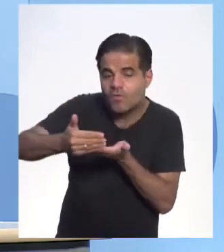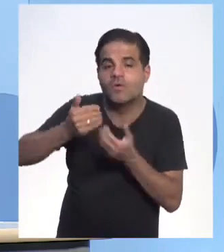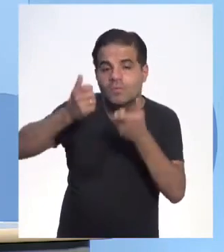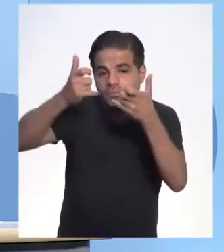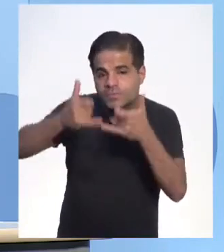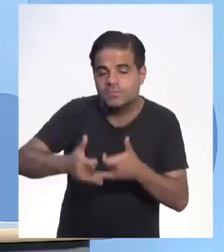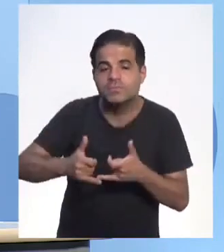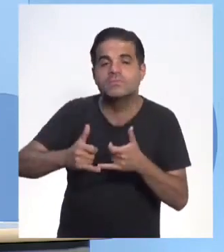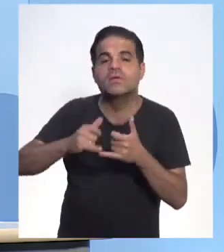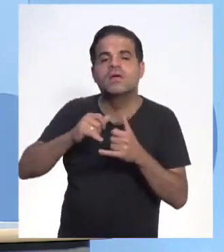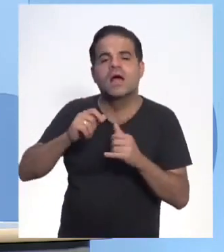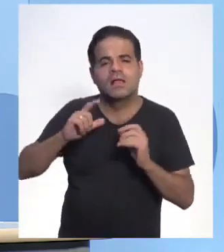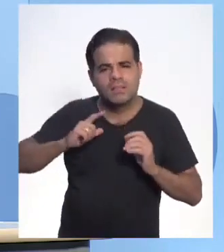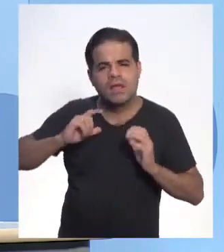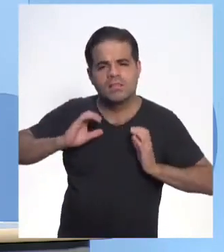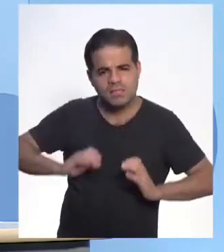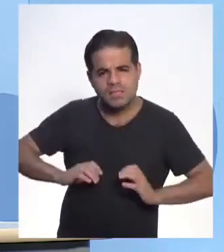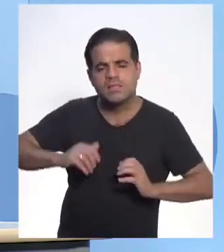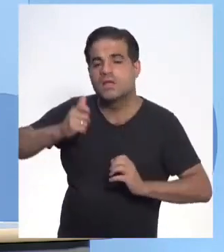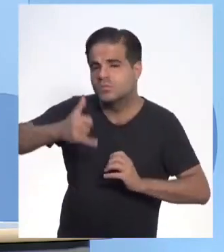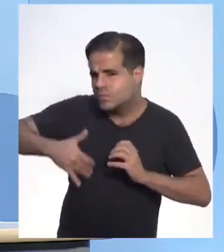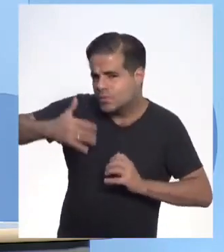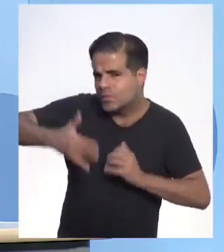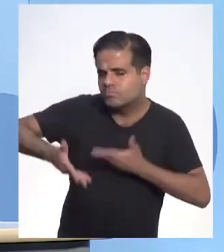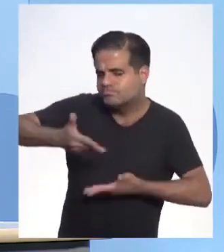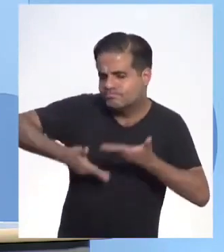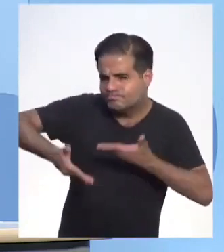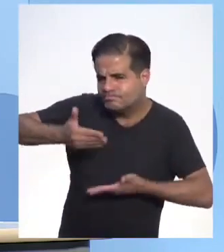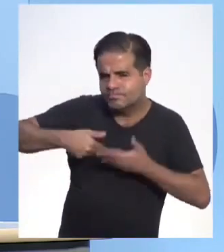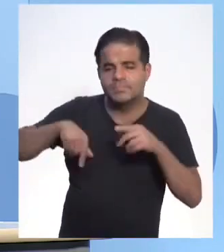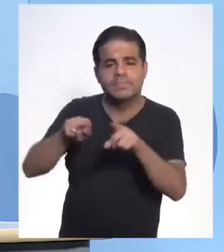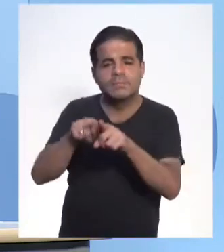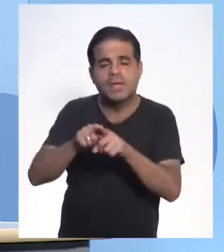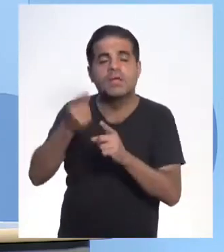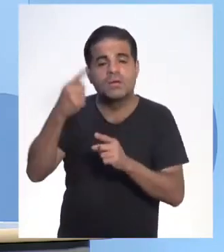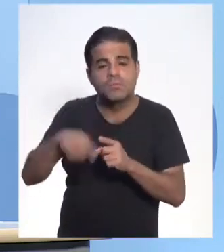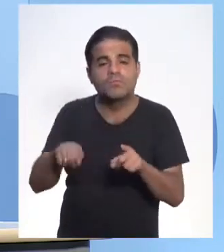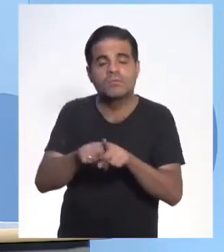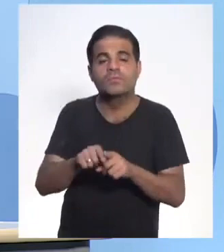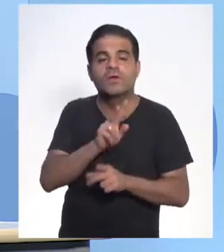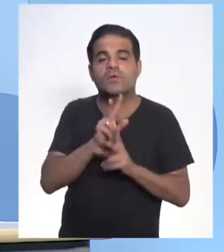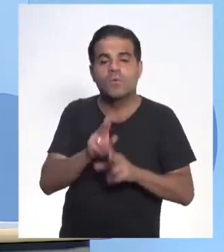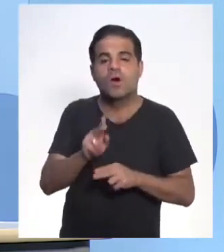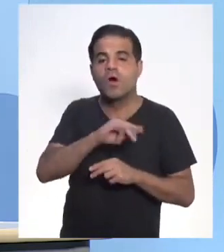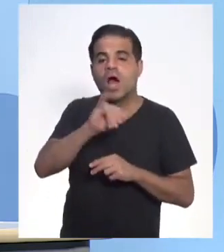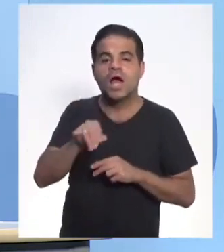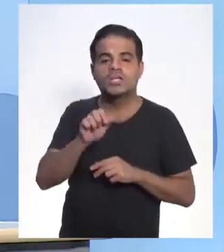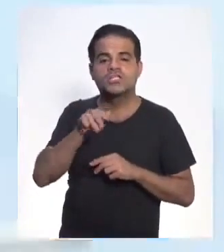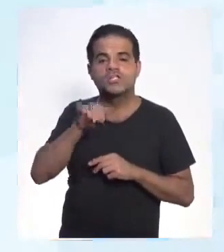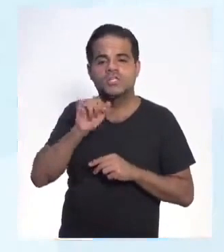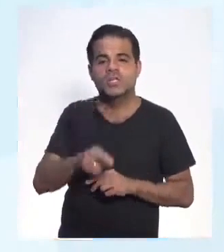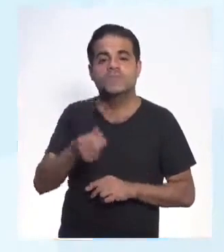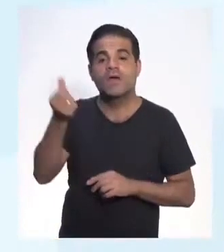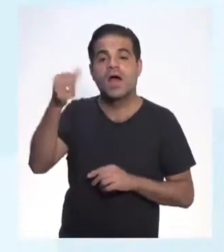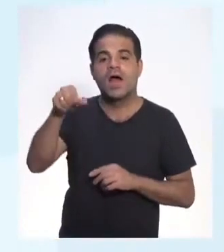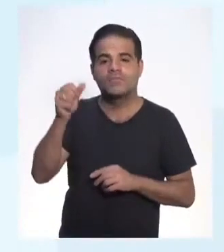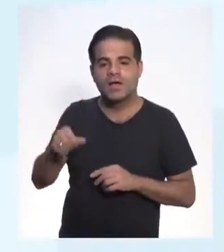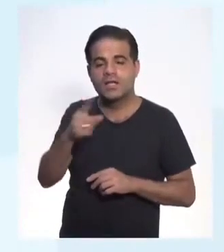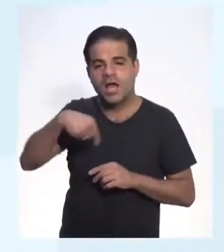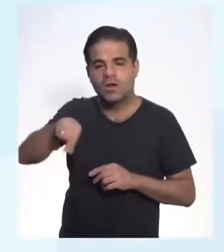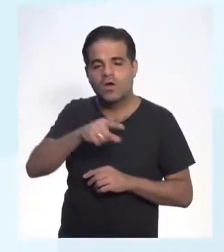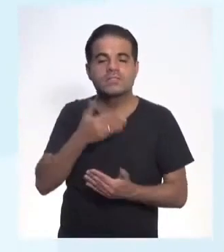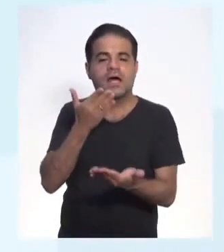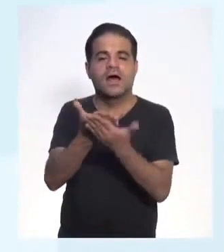alteridade e cidadania e tem tudo a ver com o que a gente acabou de partilhar aqui. E por fim, como a Jennifer já colocou, né, avaliem a